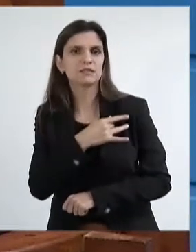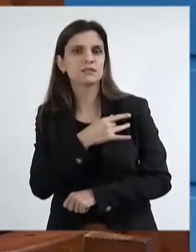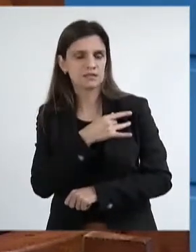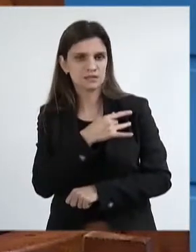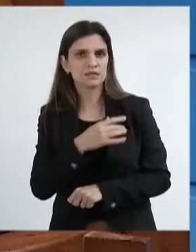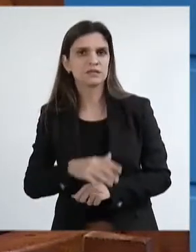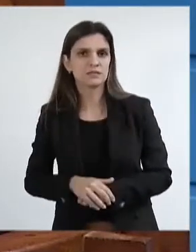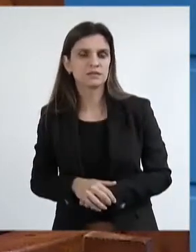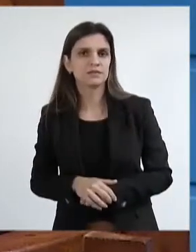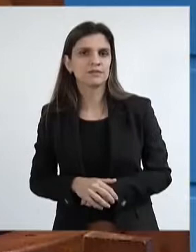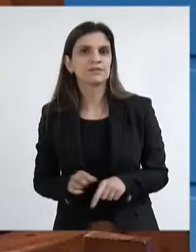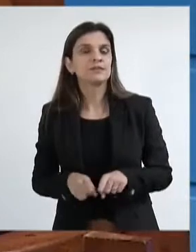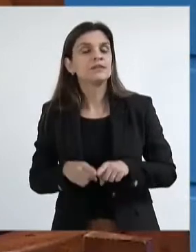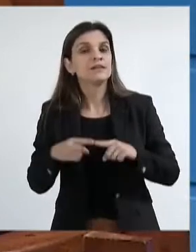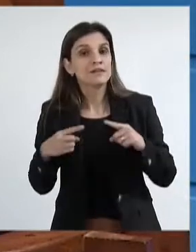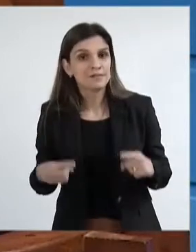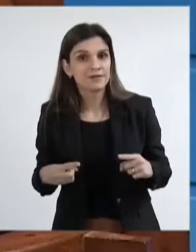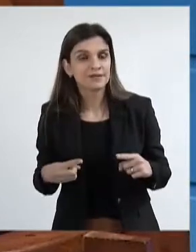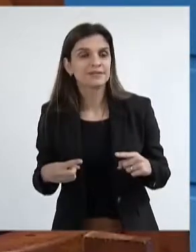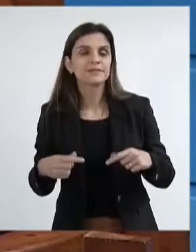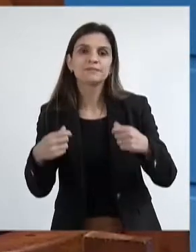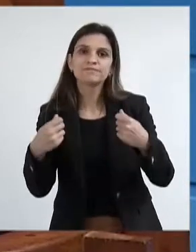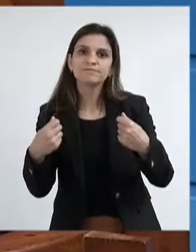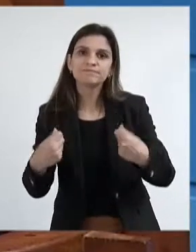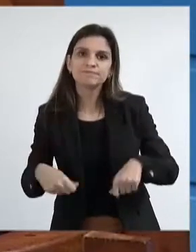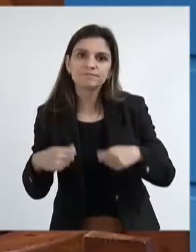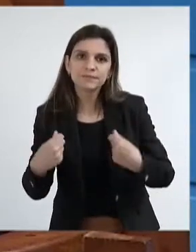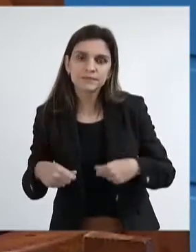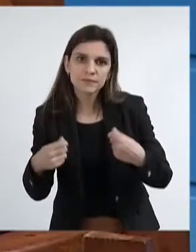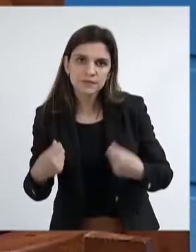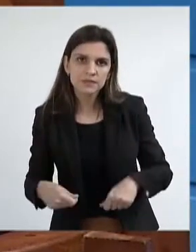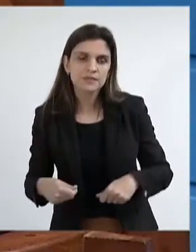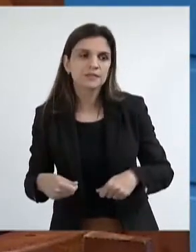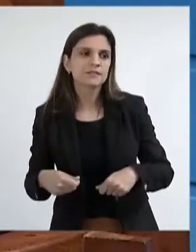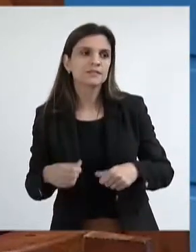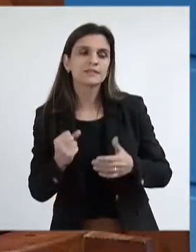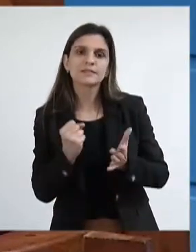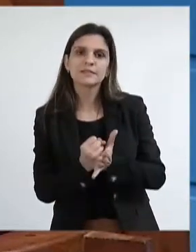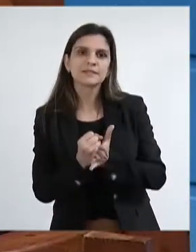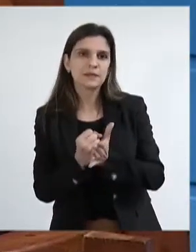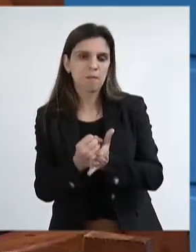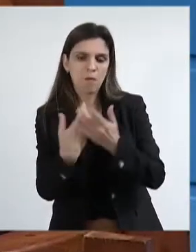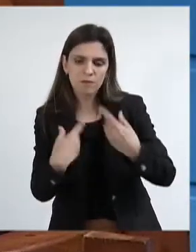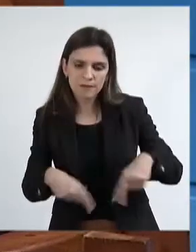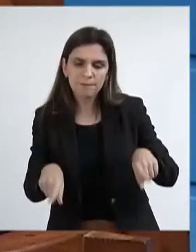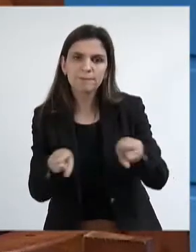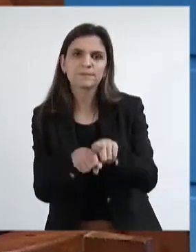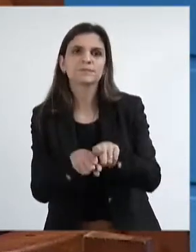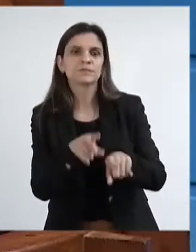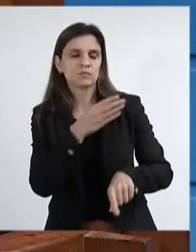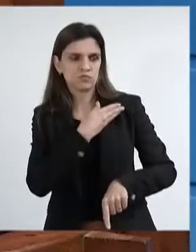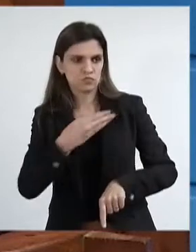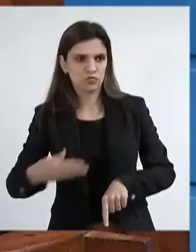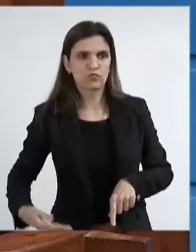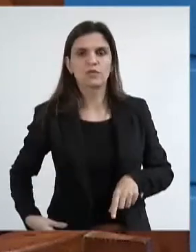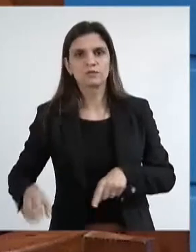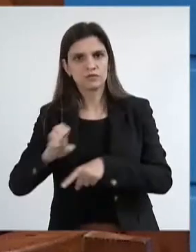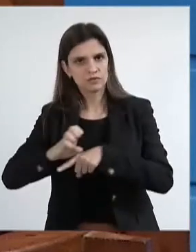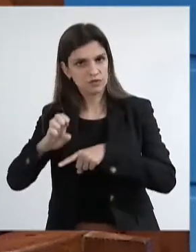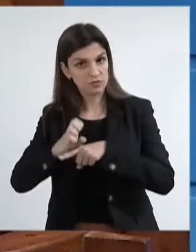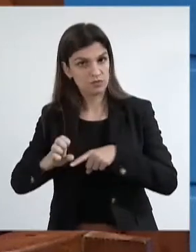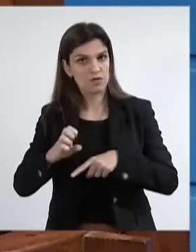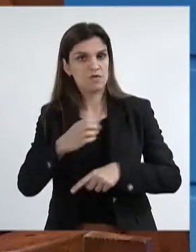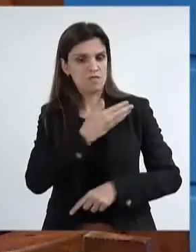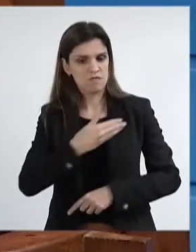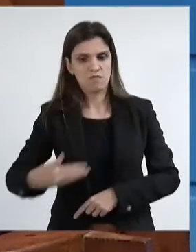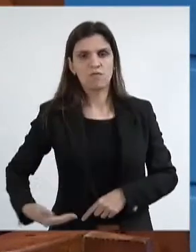Dourados precisa do aporte do governo estadual e do governo federal. E eu venho aqui suplicar a bancada